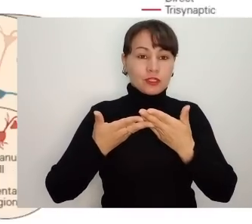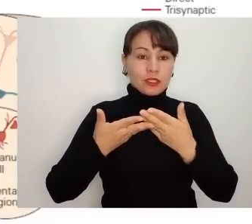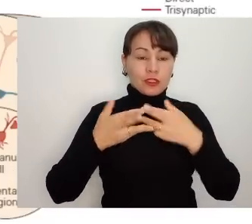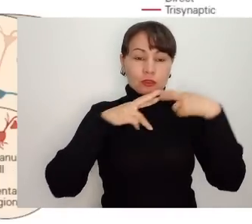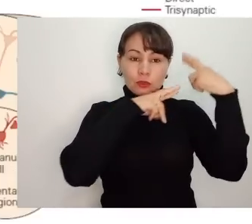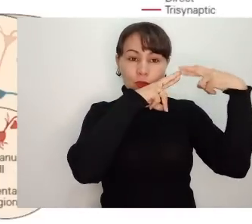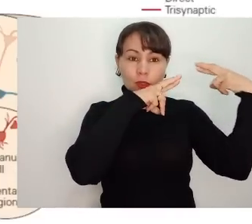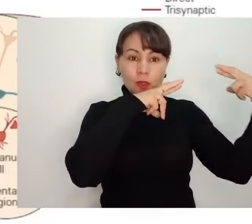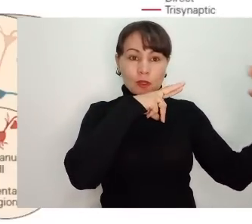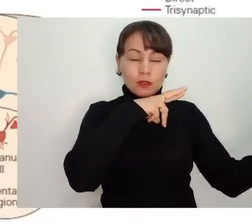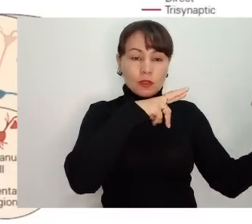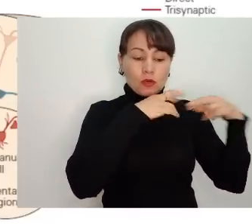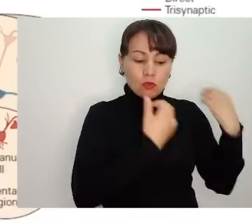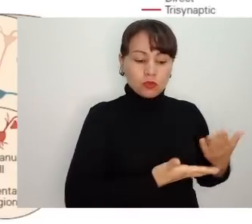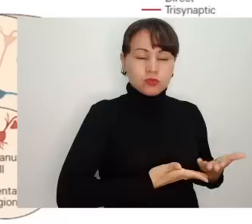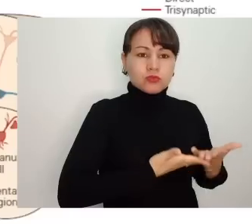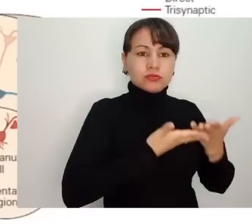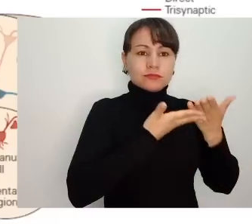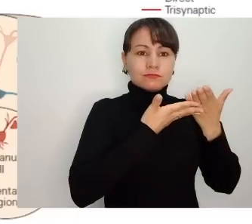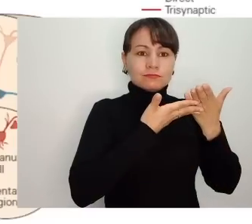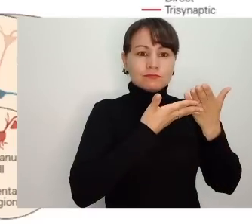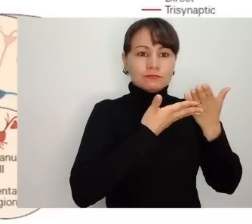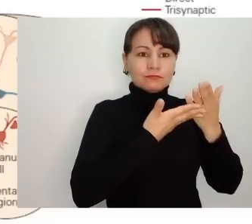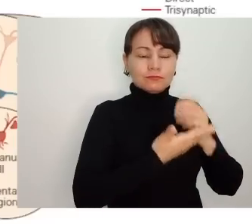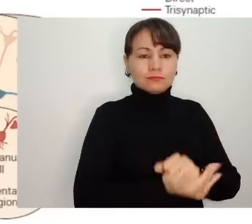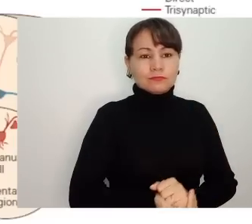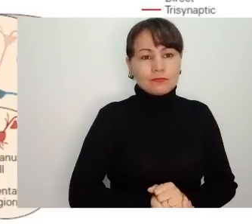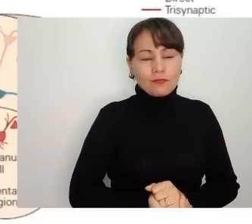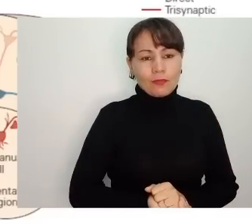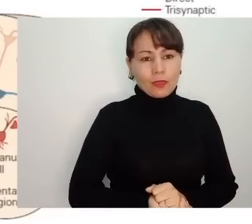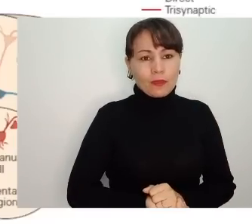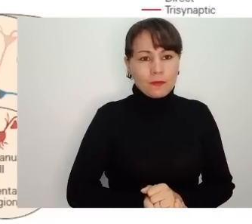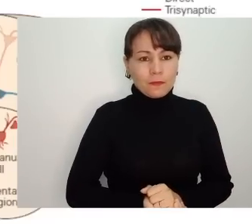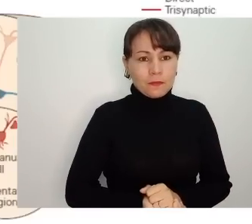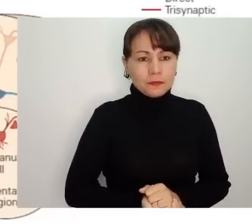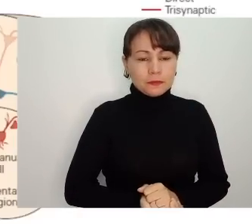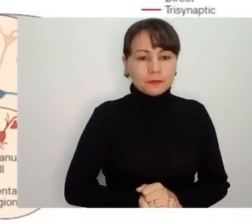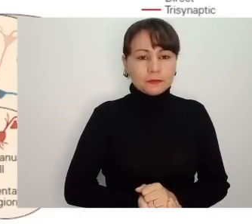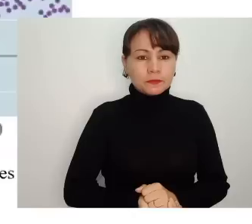ativando via neurotransmissor excitatório.